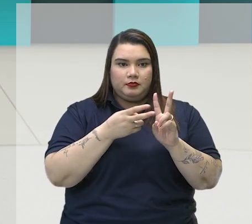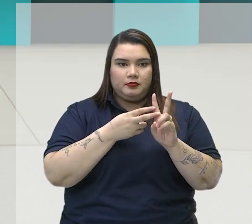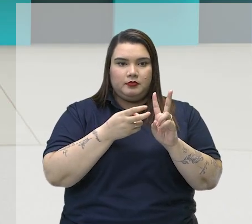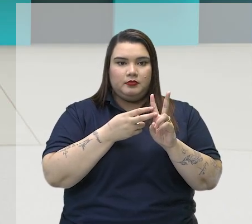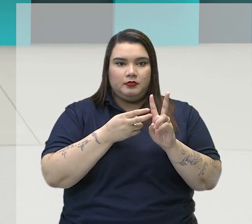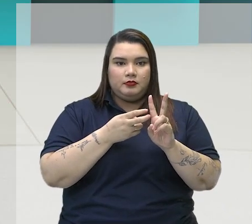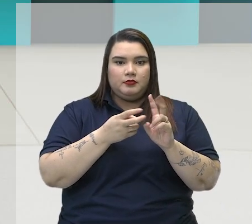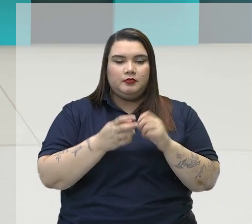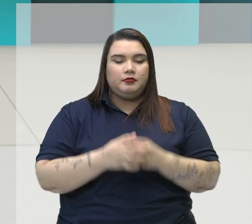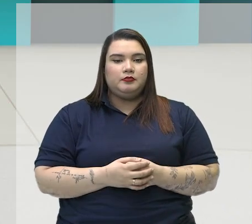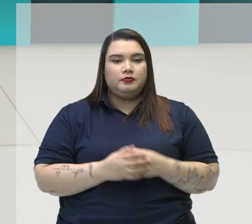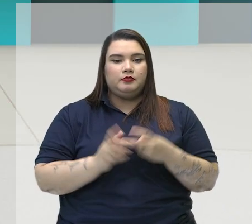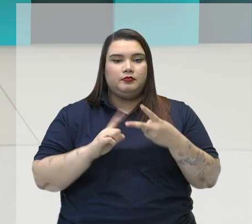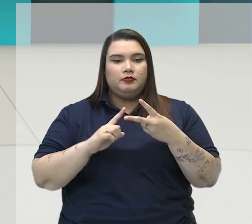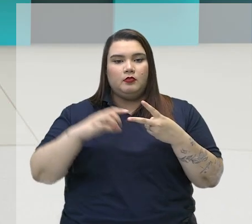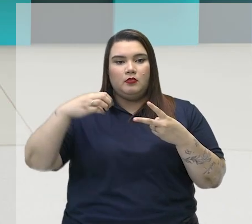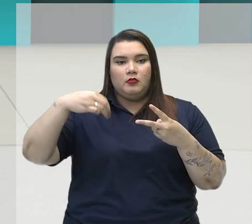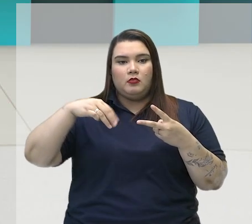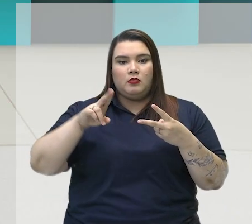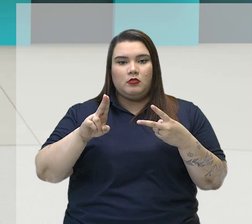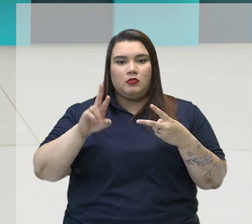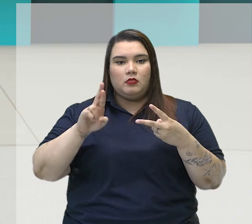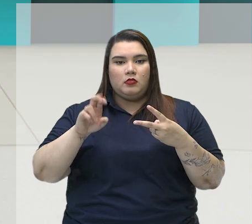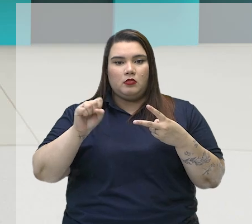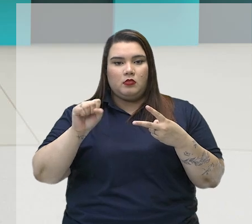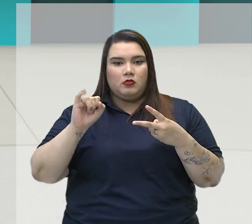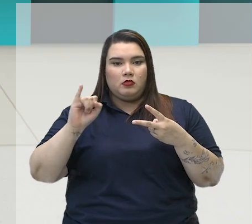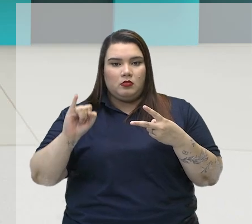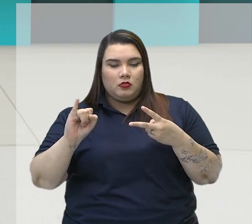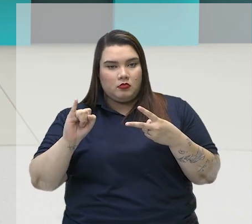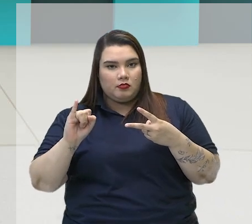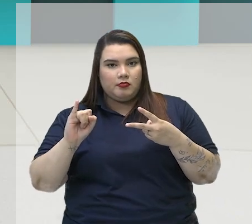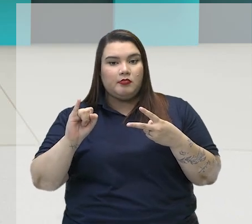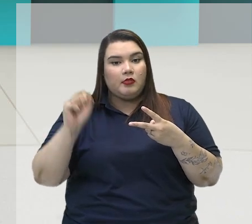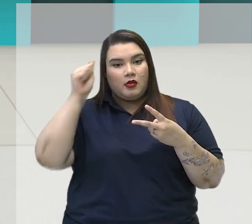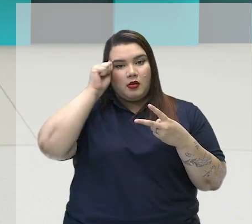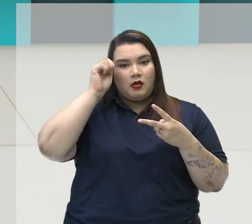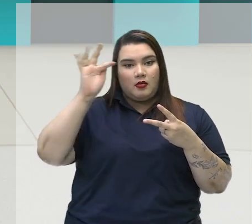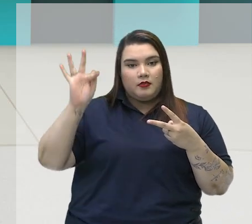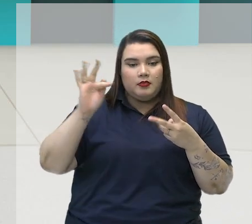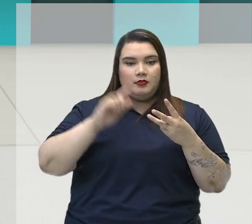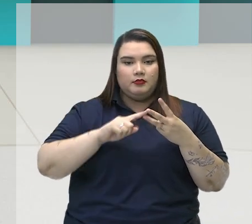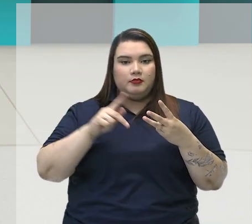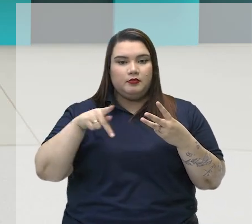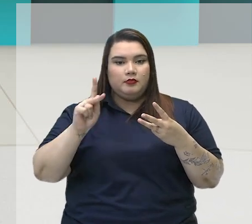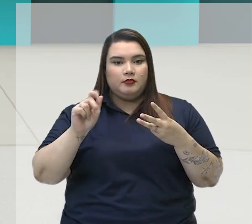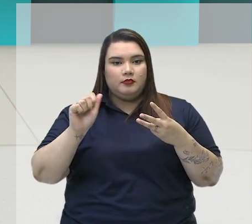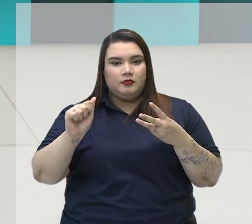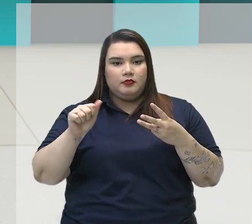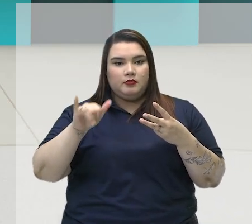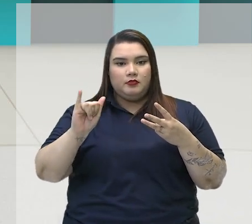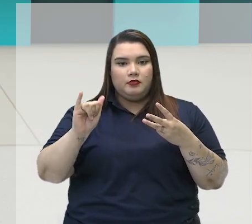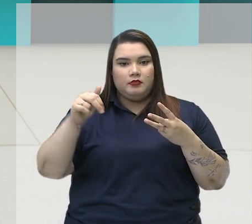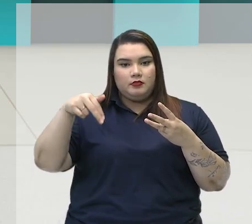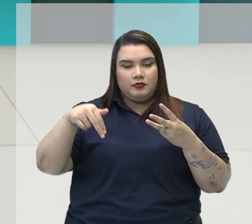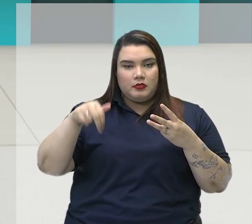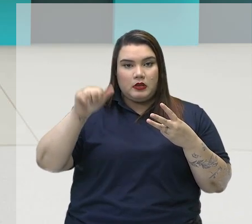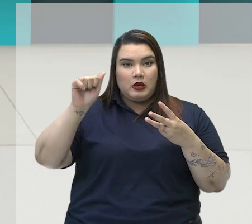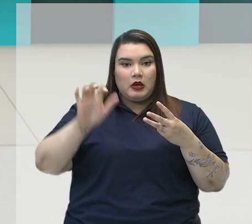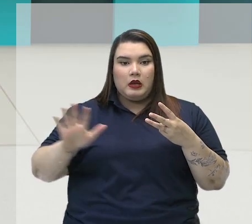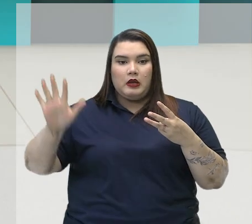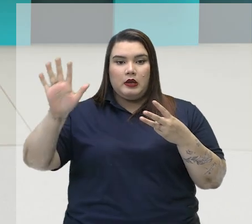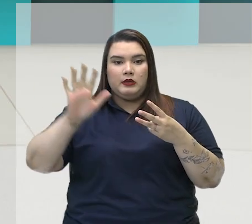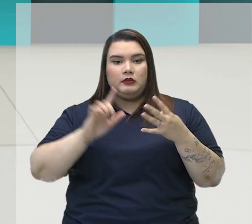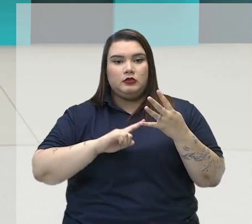aqui da Oceania. O Musi, que representa a Etiópia, a África. O Cauim, a